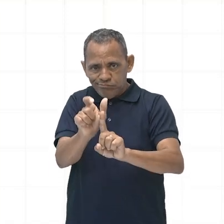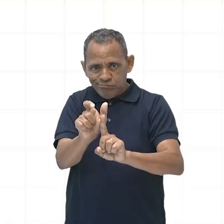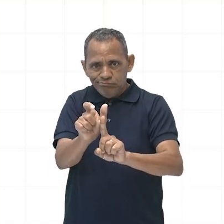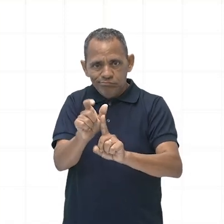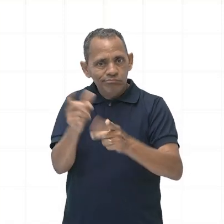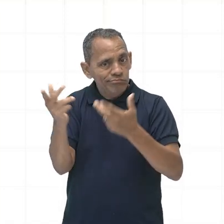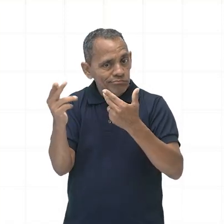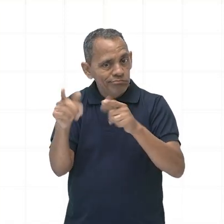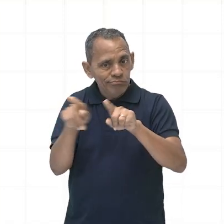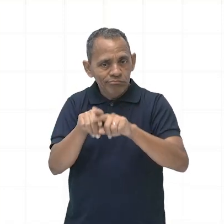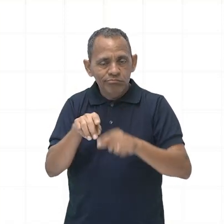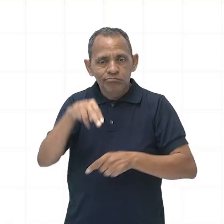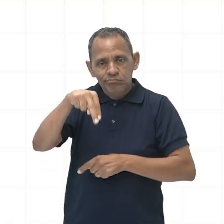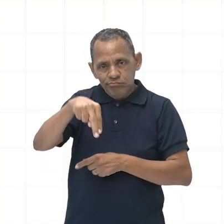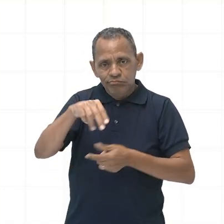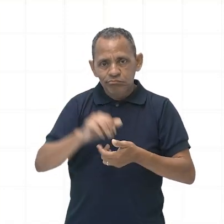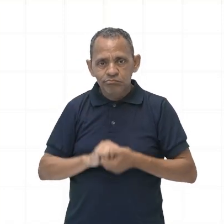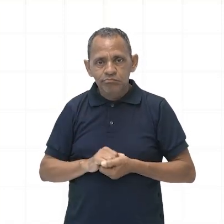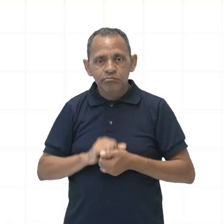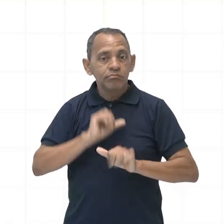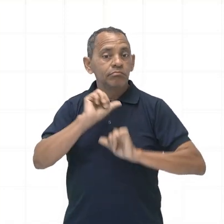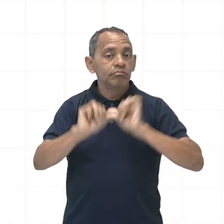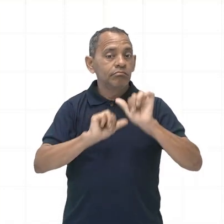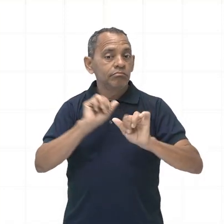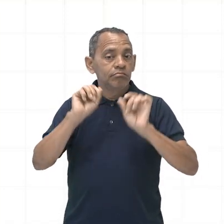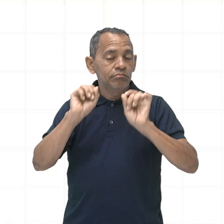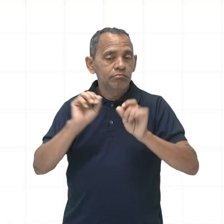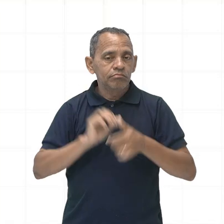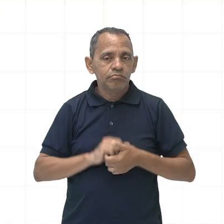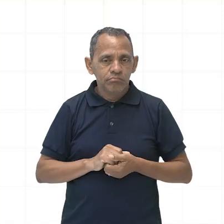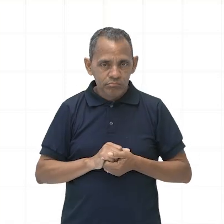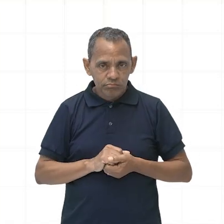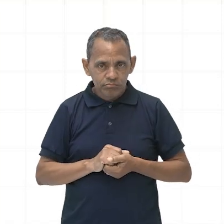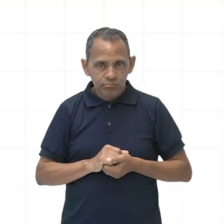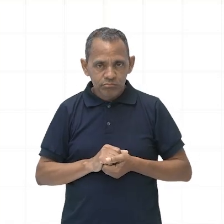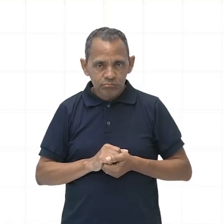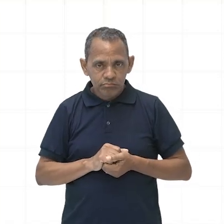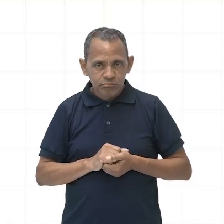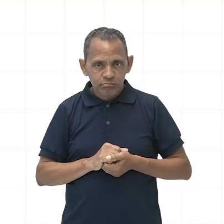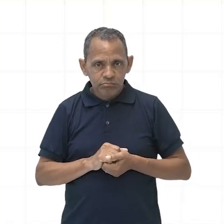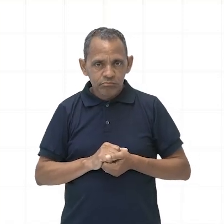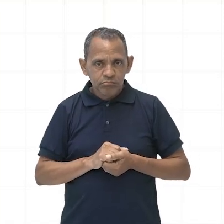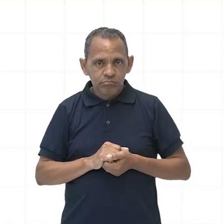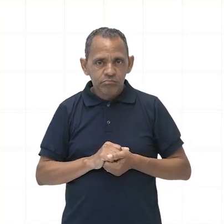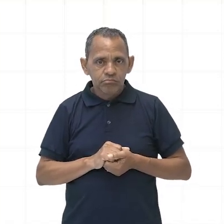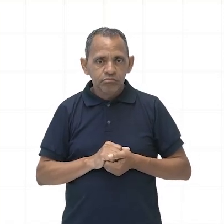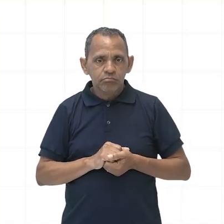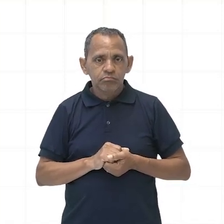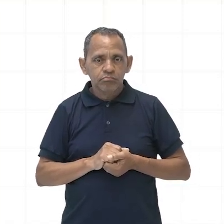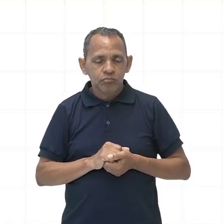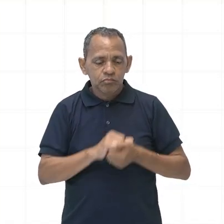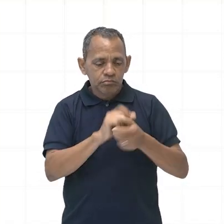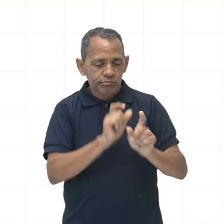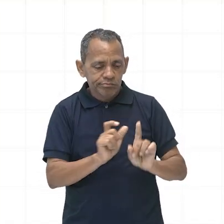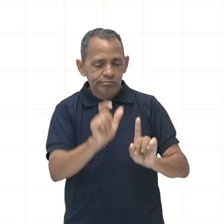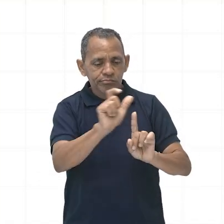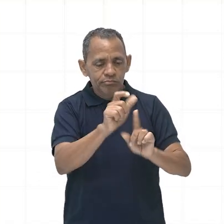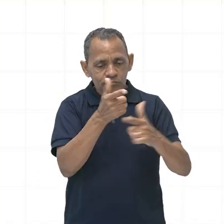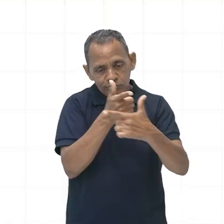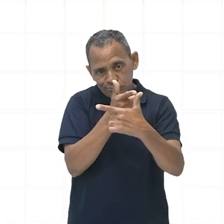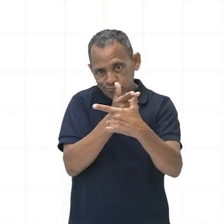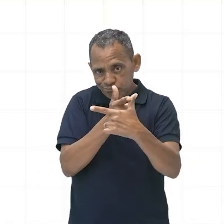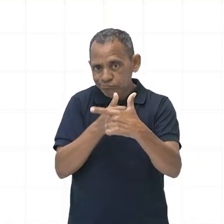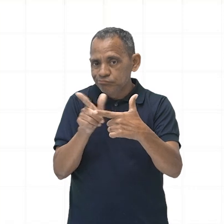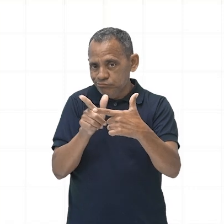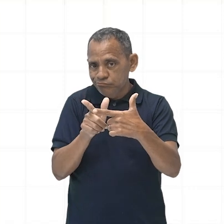expoente N. Então, eu transformei isso aqui em um quociente, uma